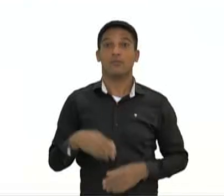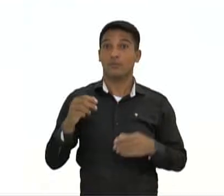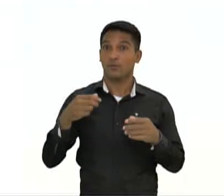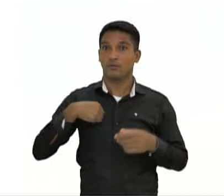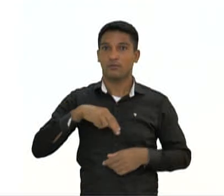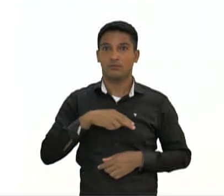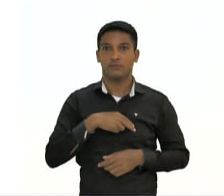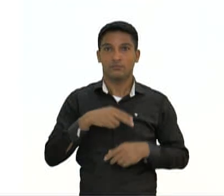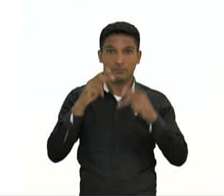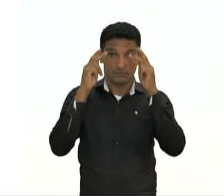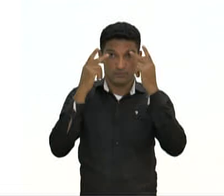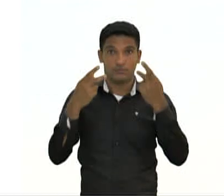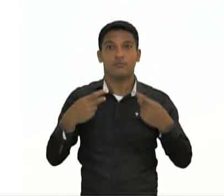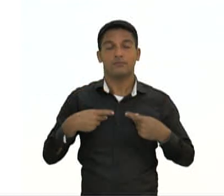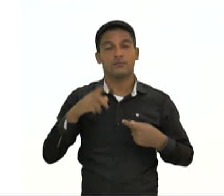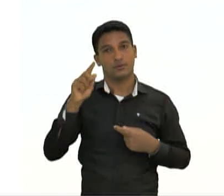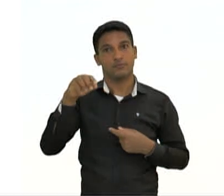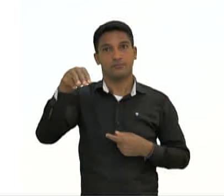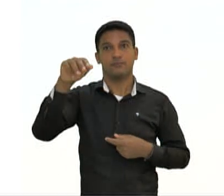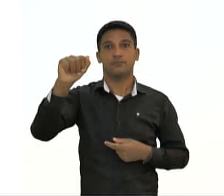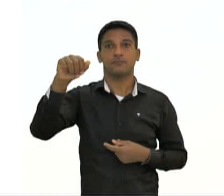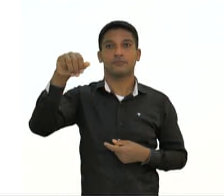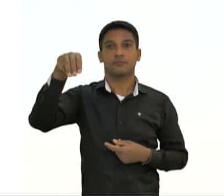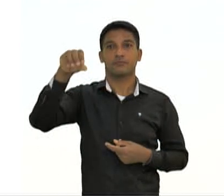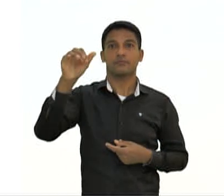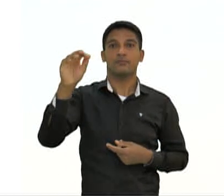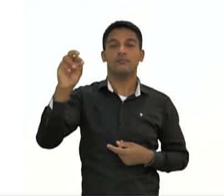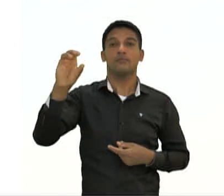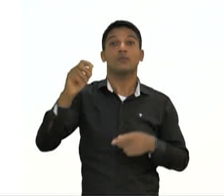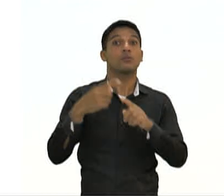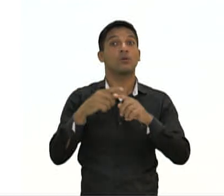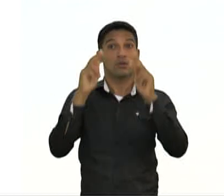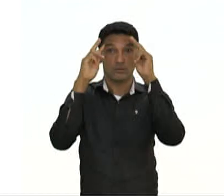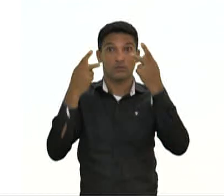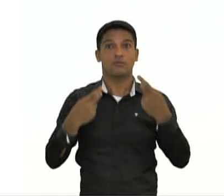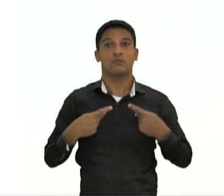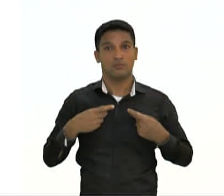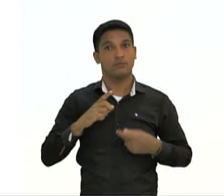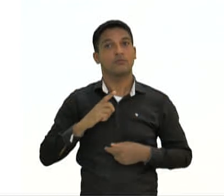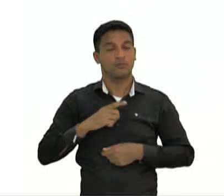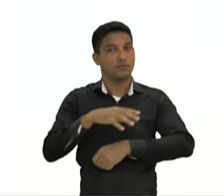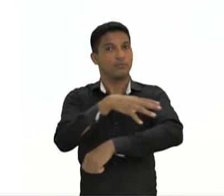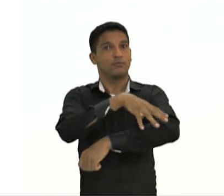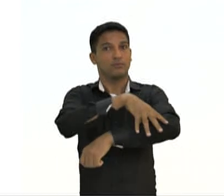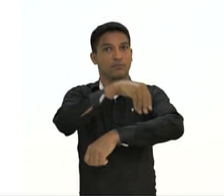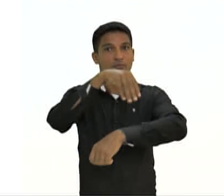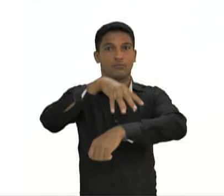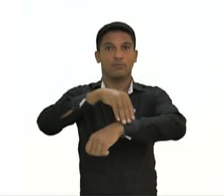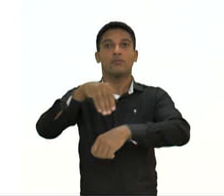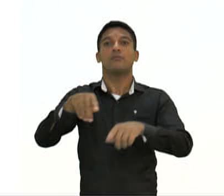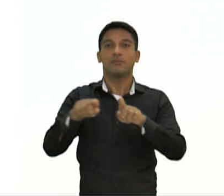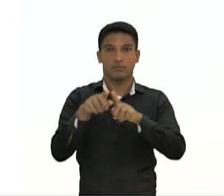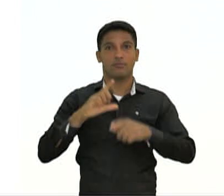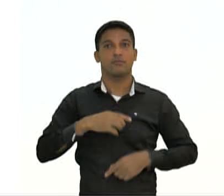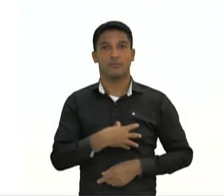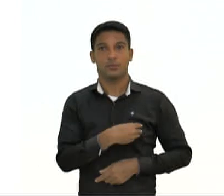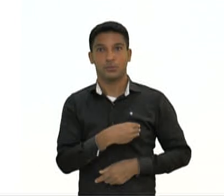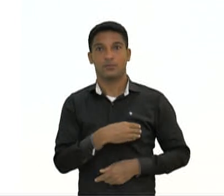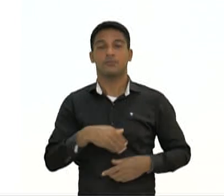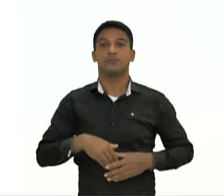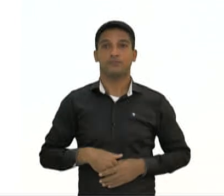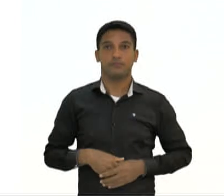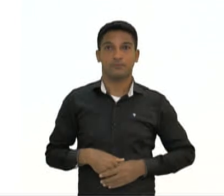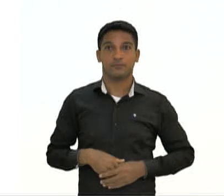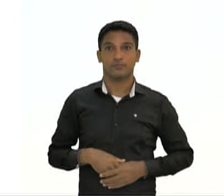humanos, somos mamíferos, pois apresentamos pelos, glândulas mamárias e somos endotérmicos. O desenvolvimento do embrião ocorre dentro do útero